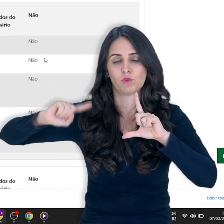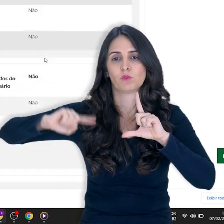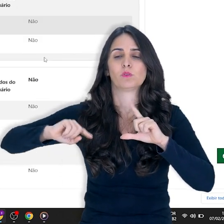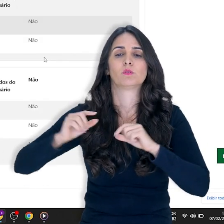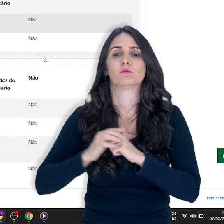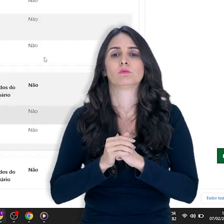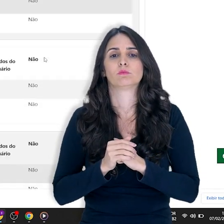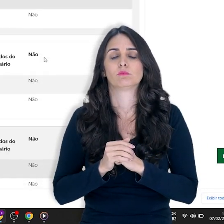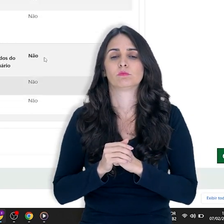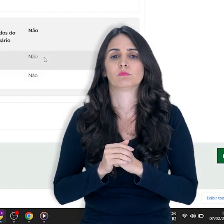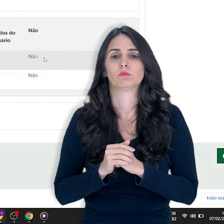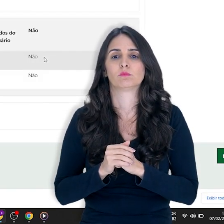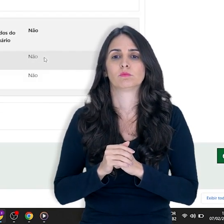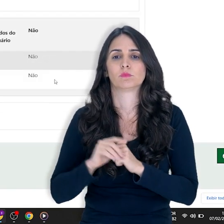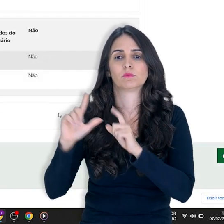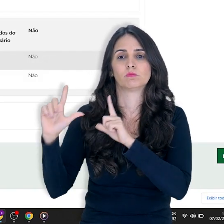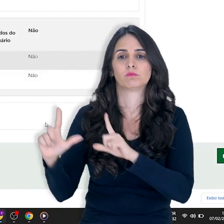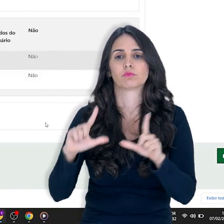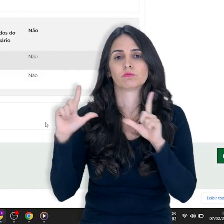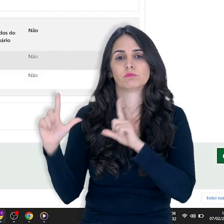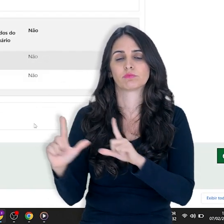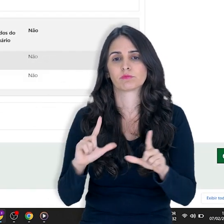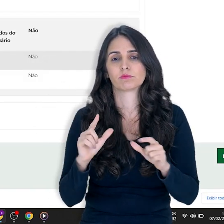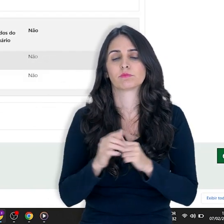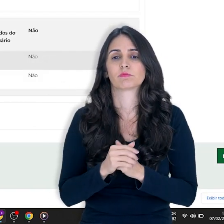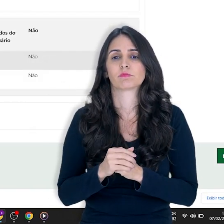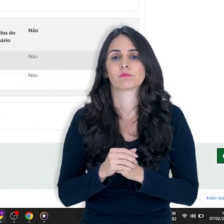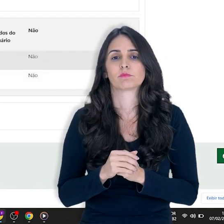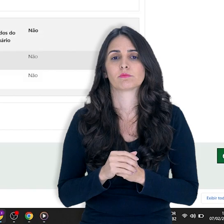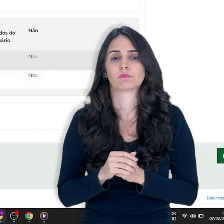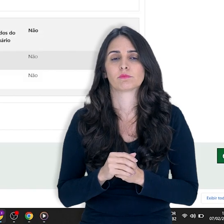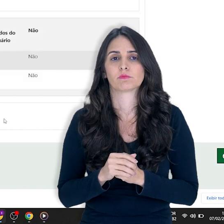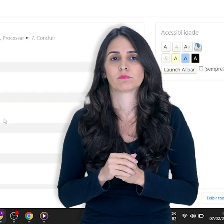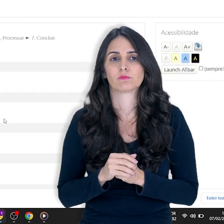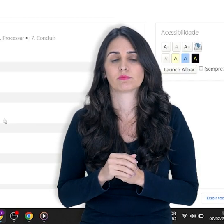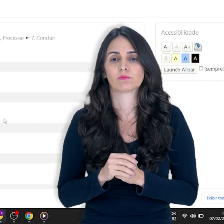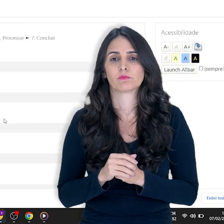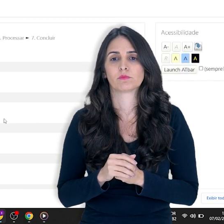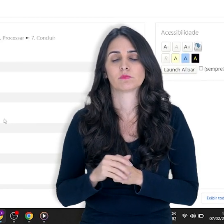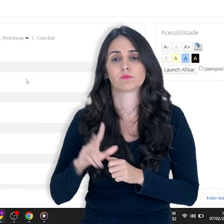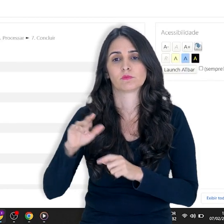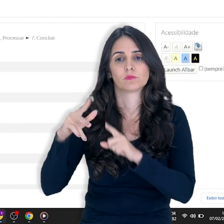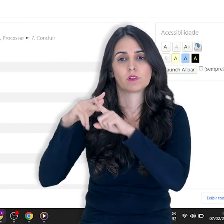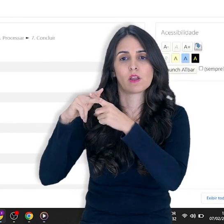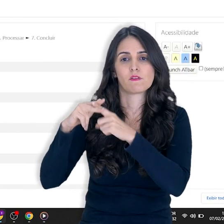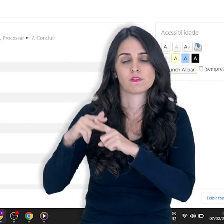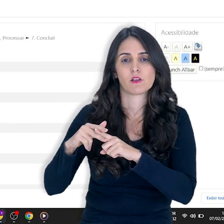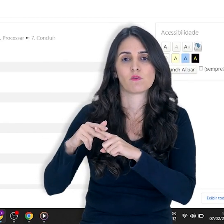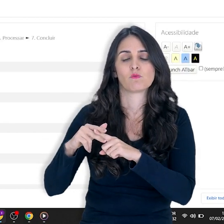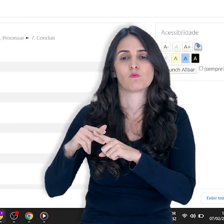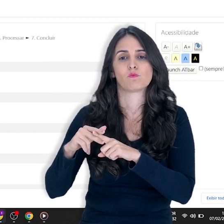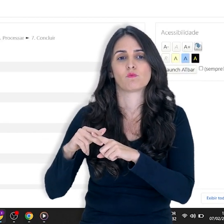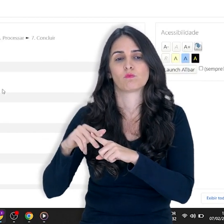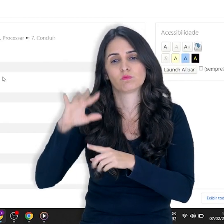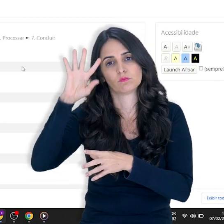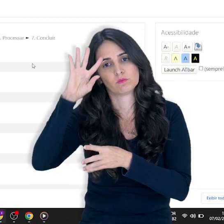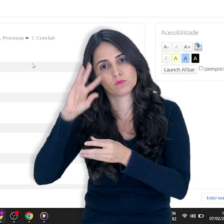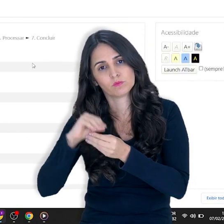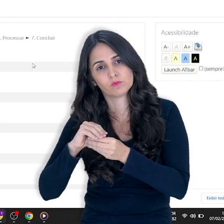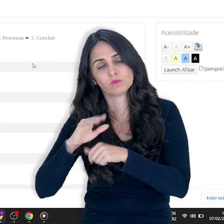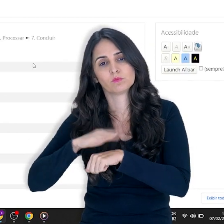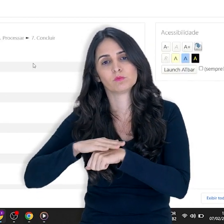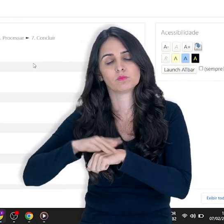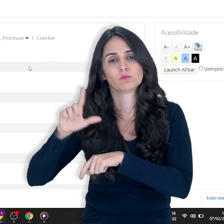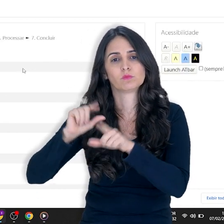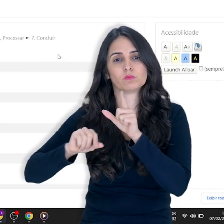para baixo, a gente vai clicar no botão próximo. Então agora é fazer a revisão, é o